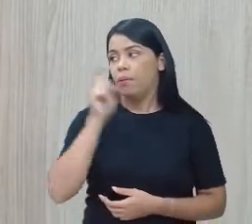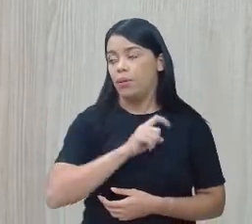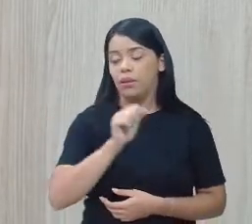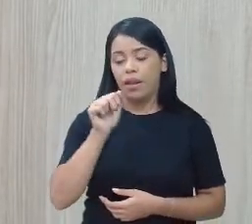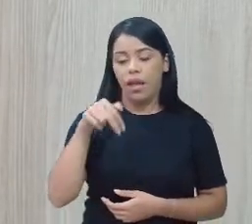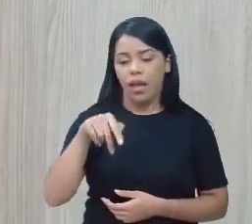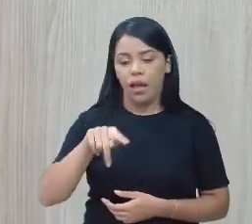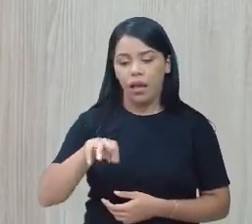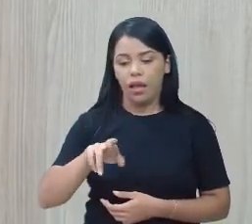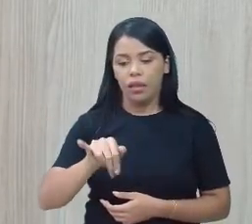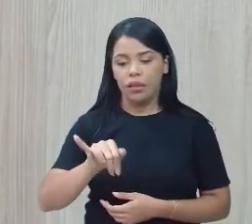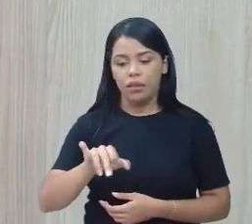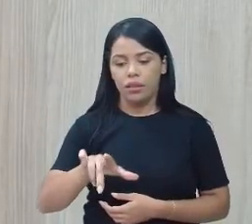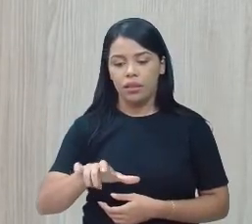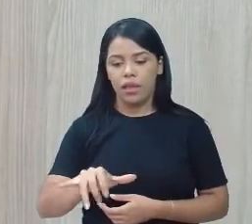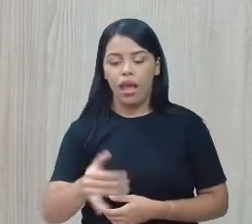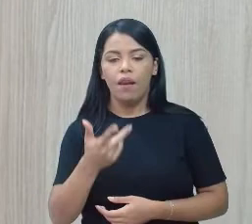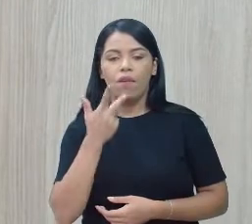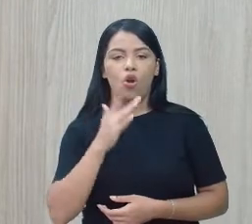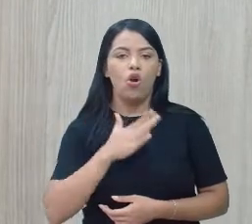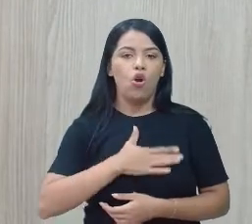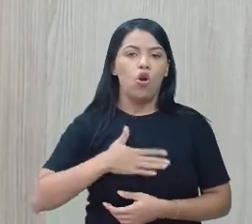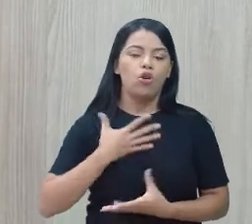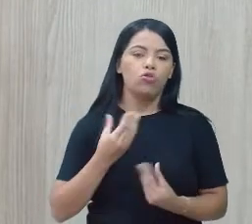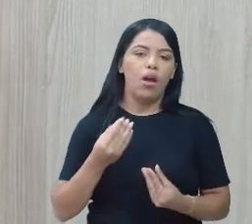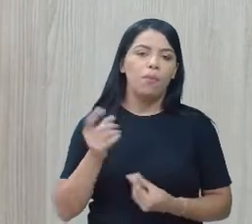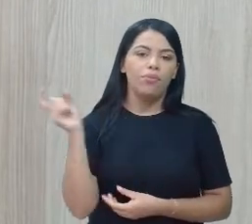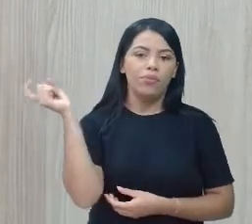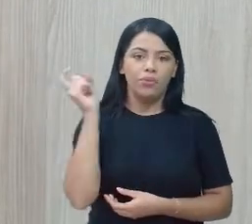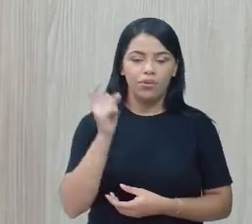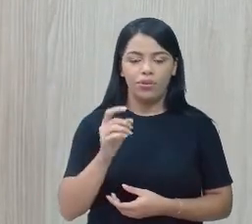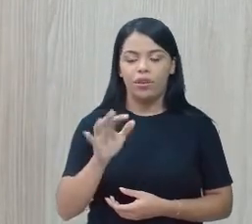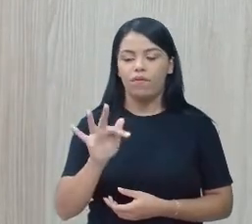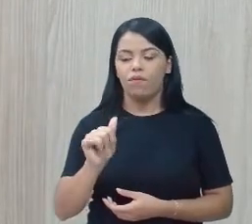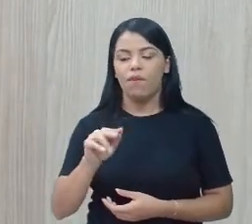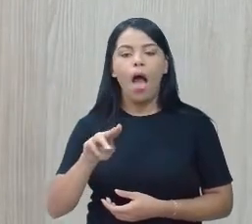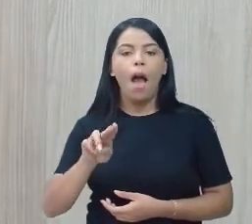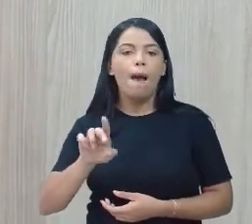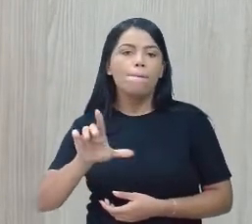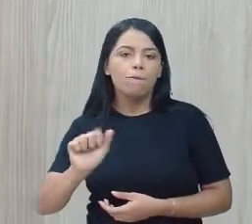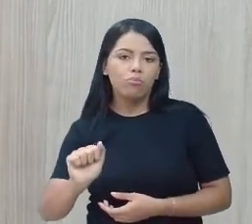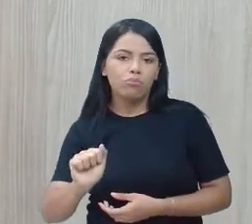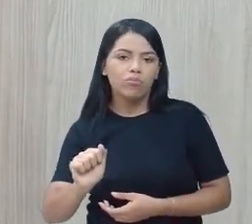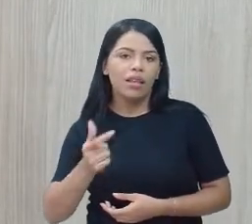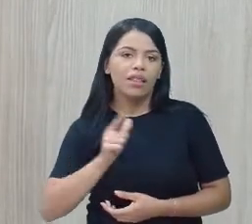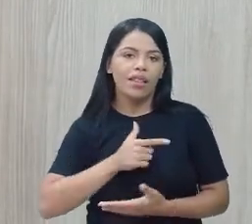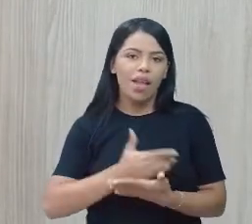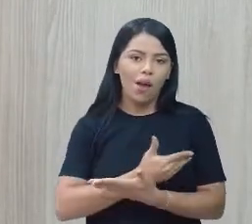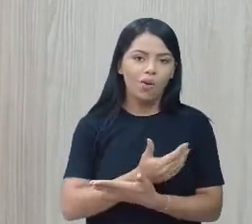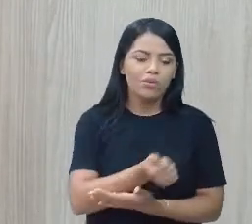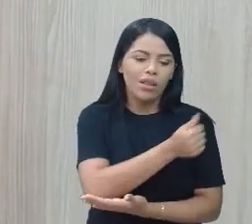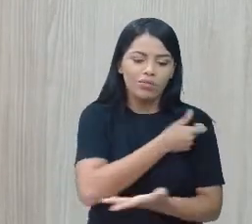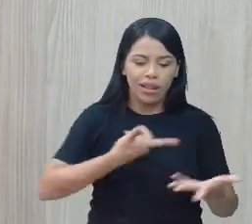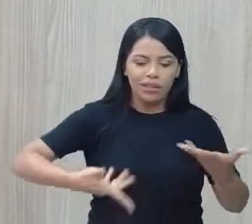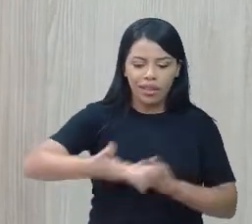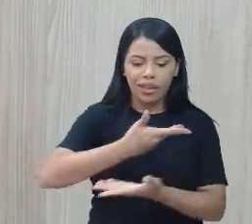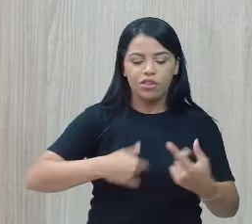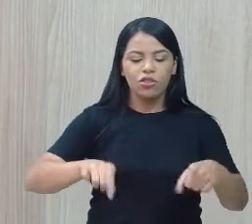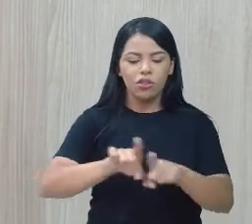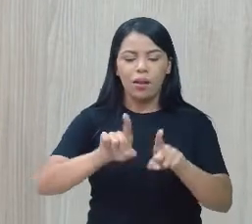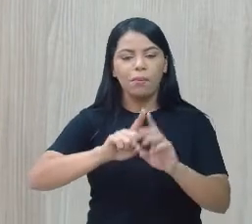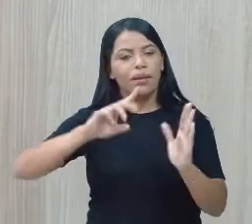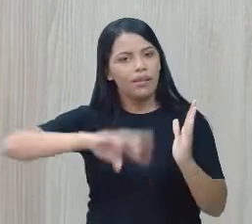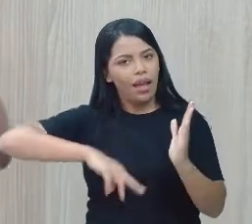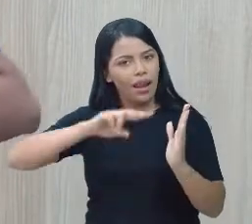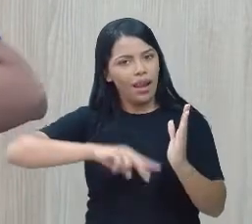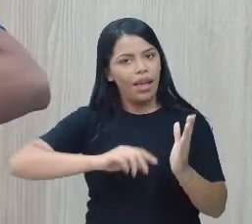que gosta muito de fábulas. Oh. Então a gente tem aqui alunos que não só estão interagindo, como também estão lendo. Isso é muito legal.